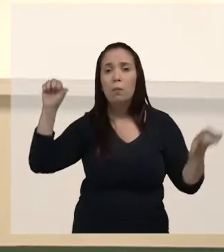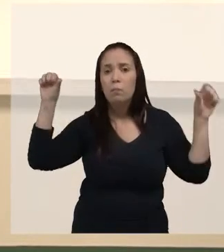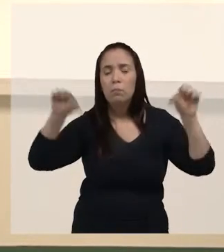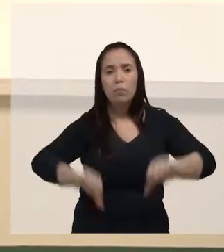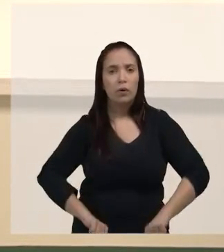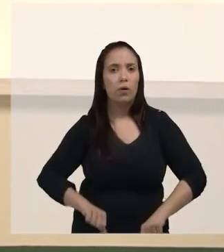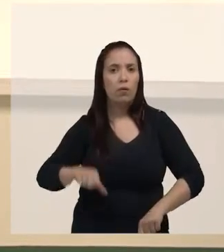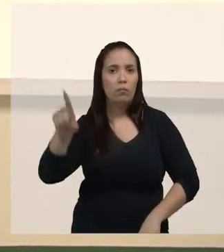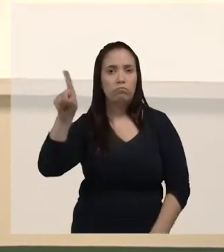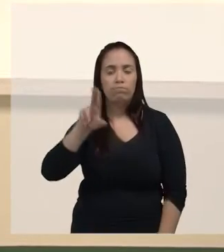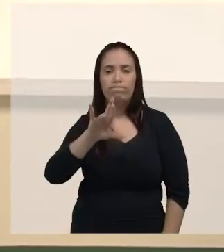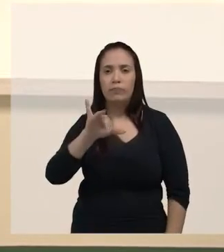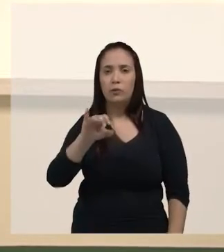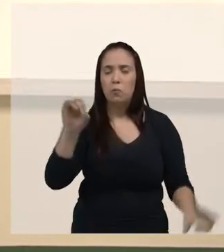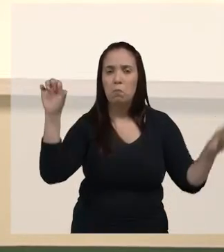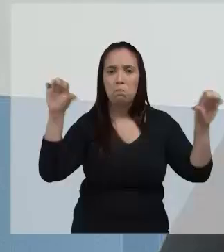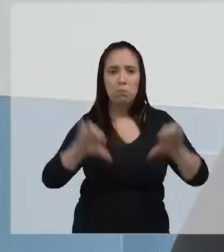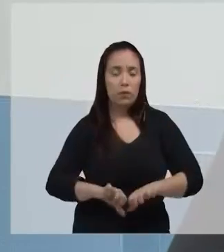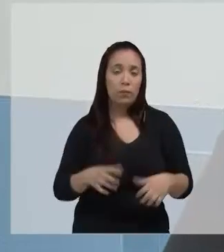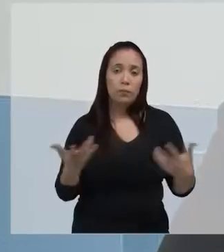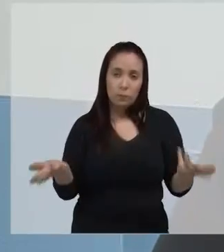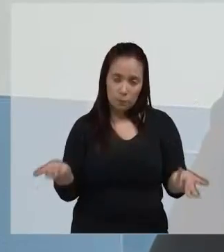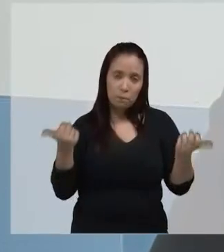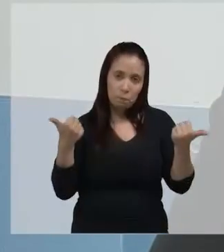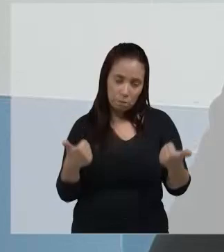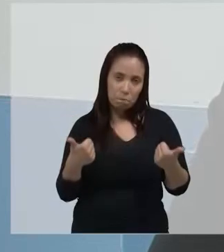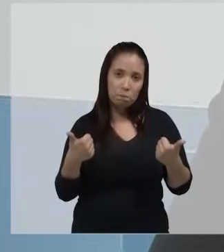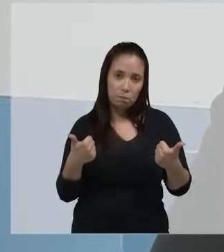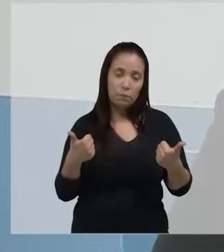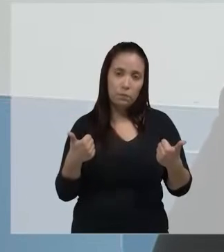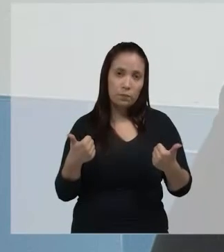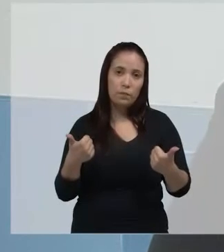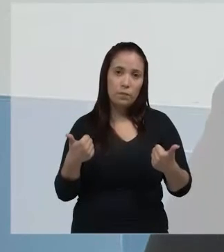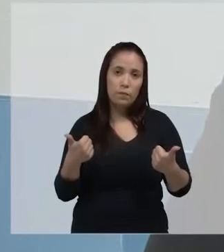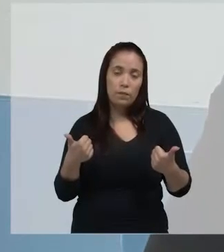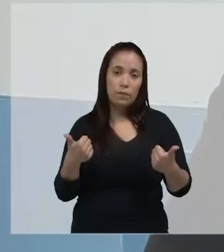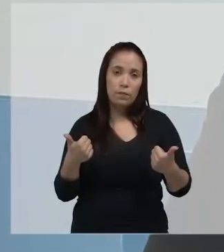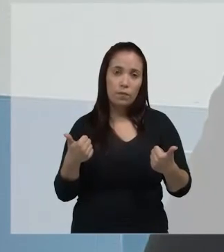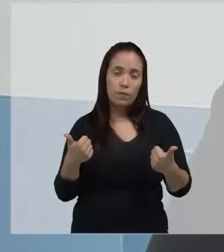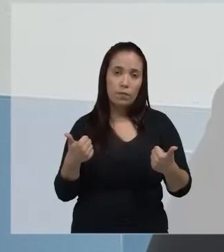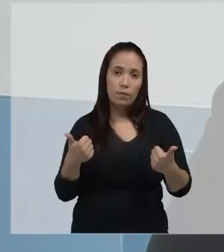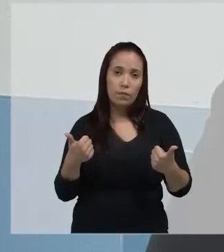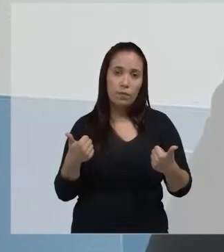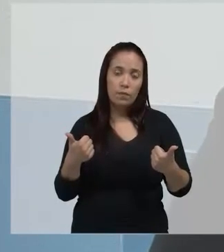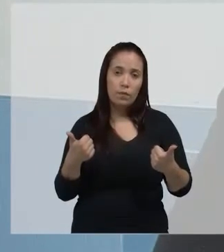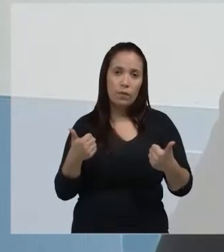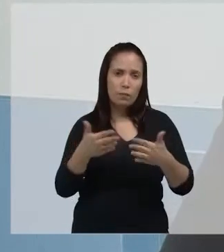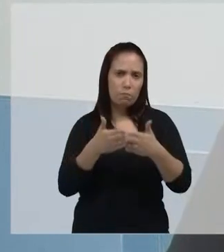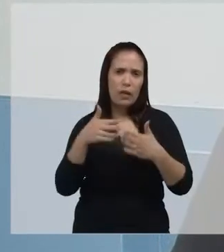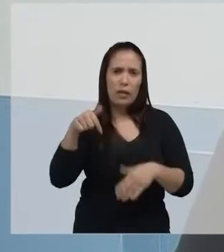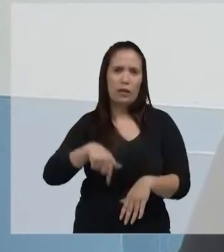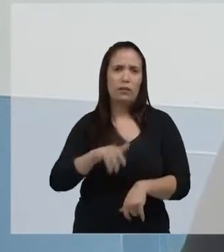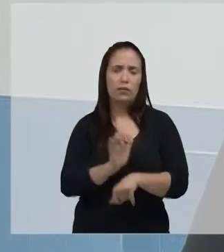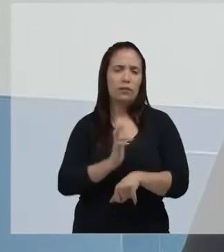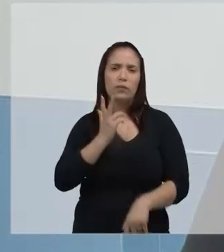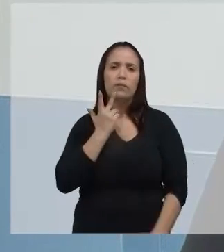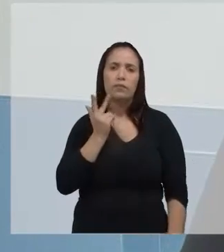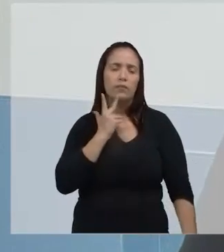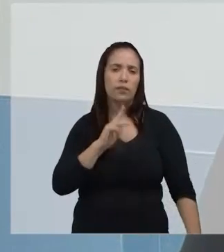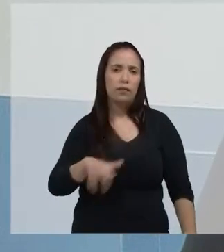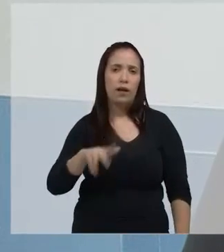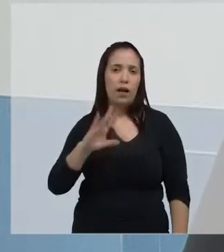teve pior do que está agora. Sem dúvida. Com intervenção e tudo, tá certo? Então, quem pede intervenção, peça para cá não, pelo amor de Deus,